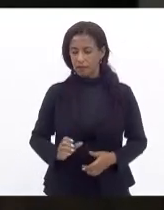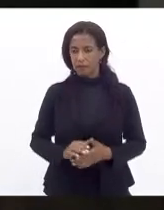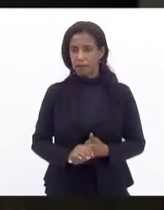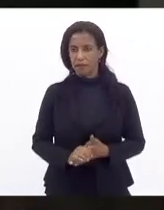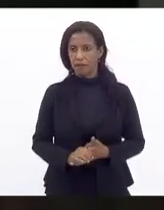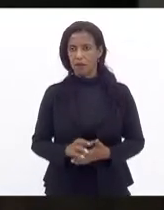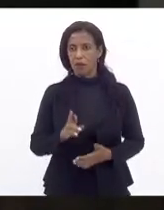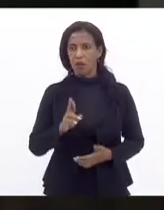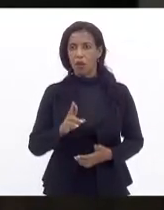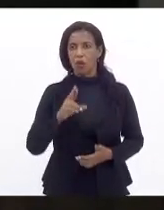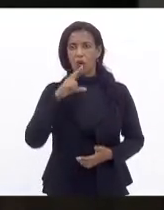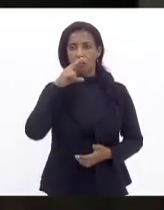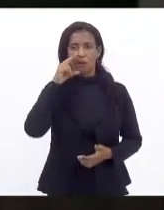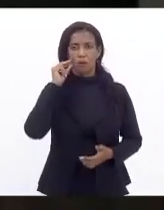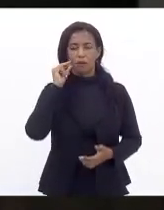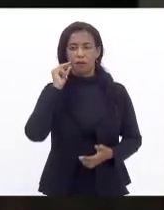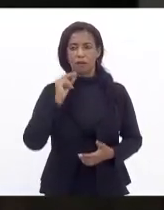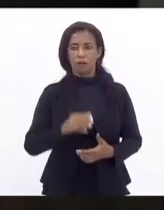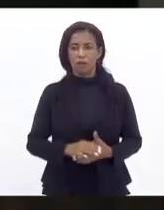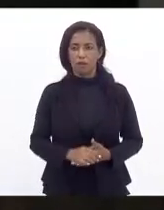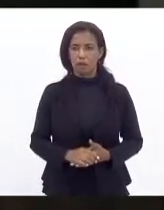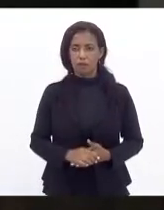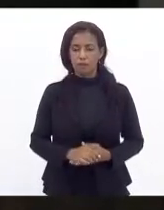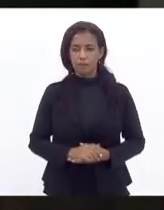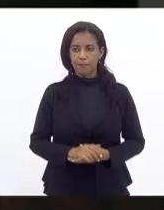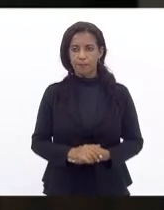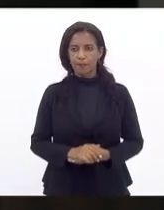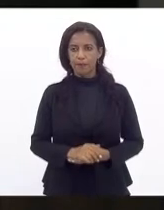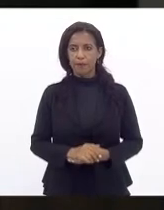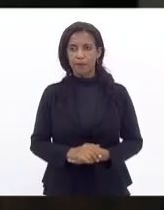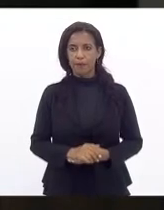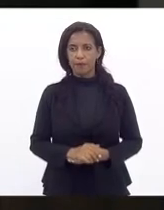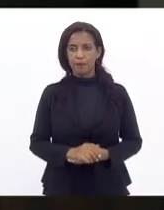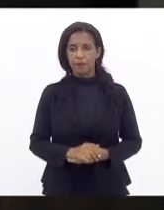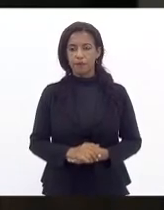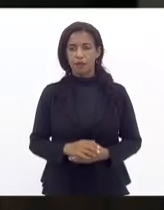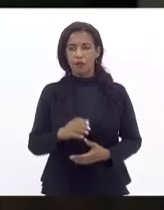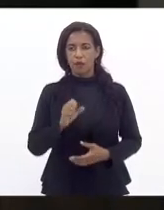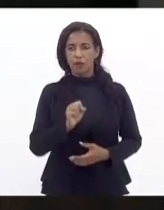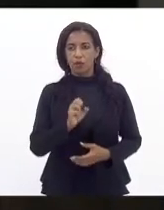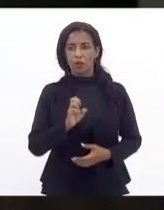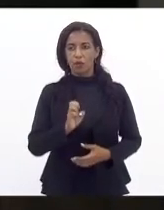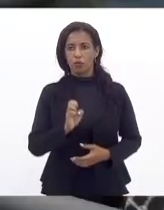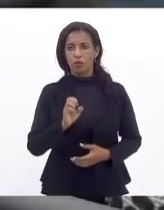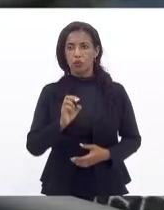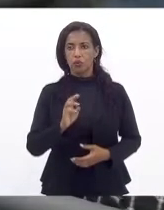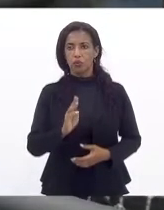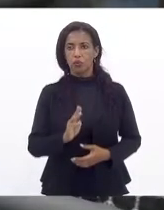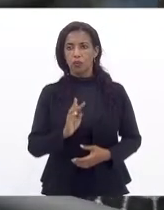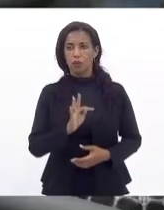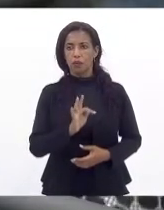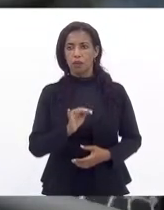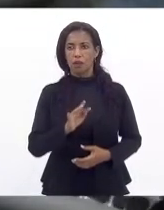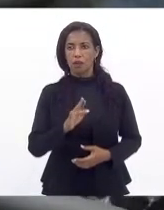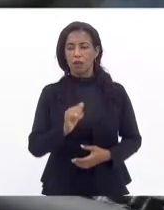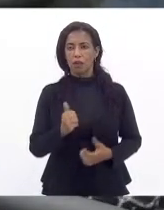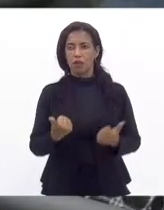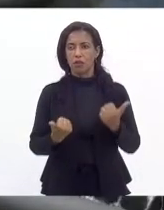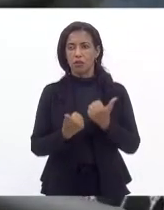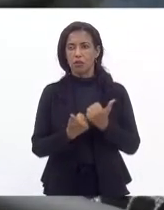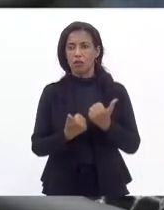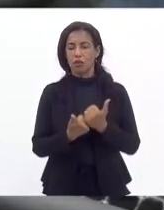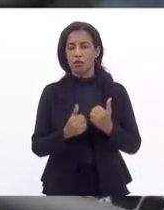deputado Rosenberg Reis. Deputado Rosenberg Reis, deputado Subtenente Bernardo. Acompanha